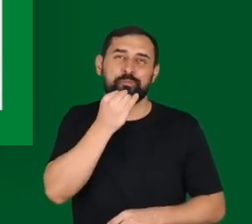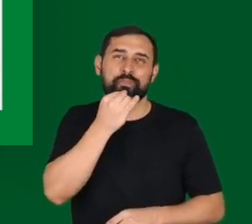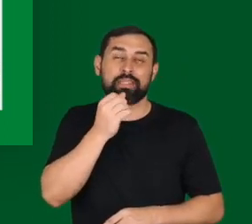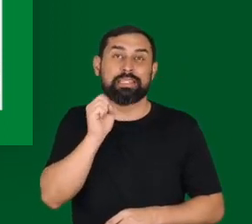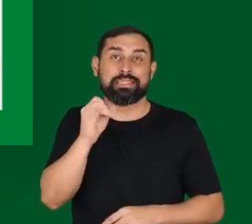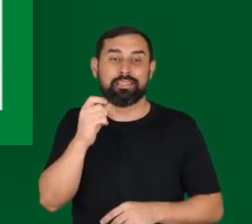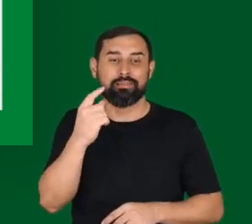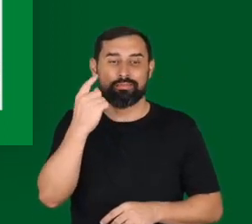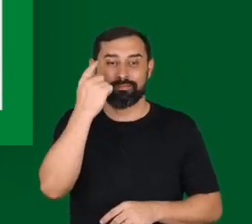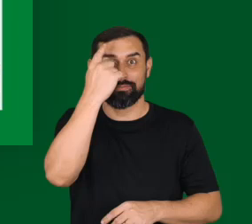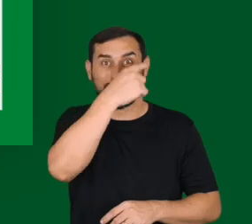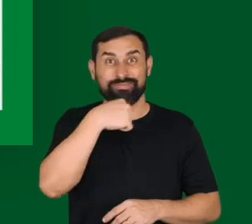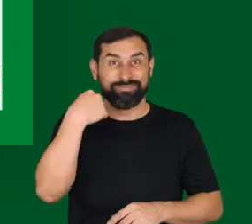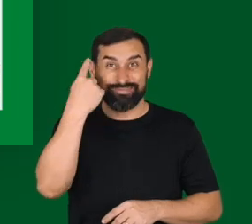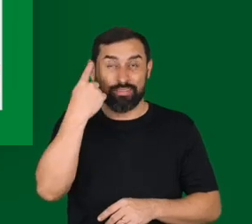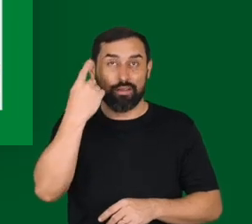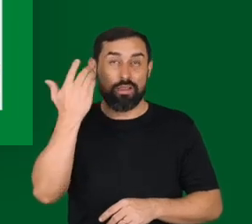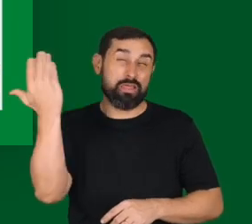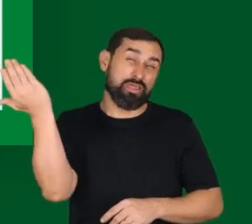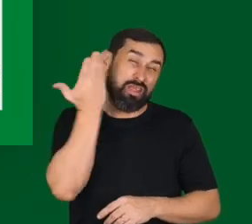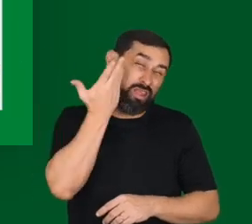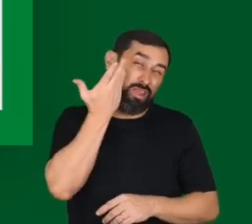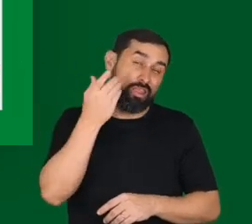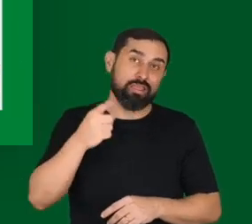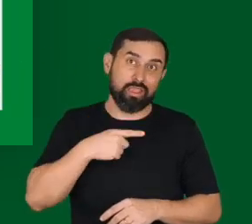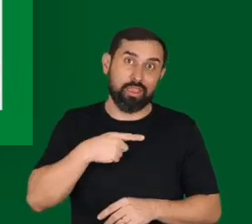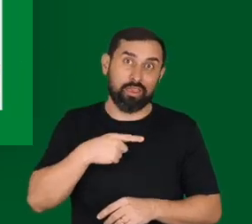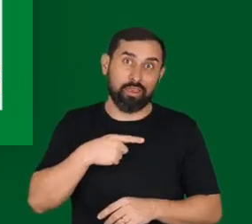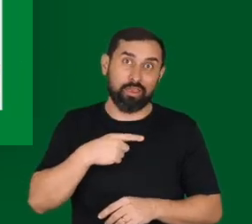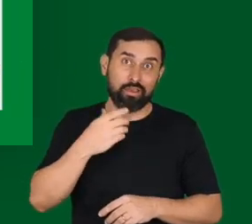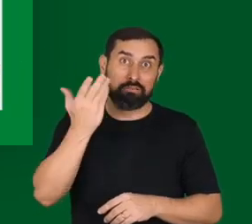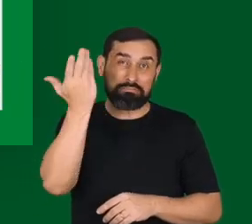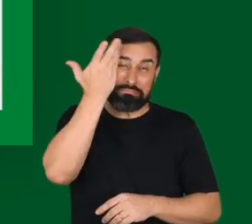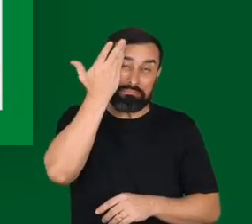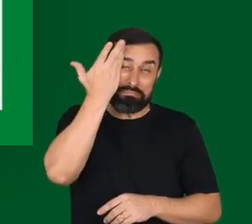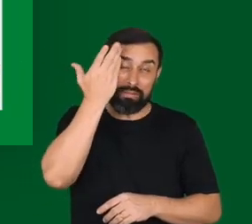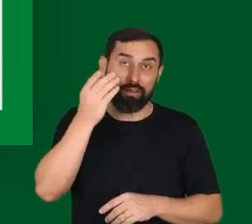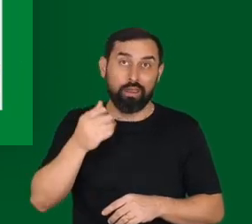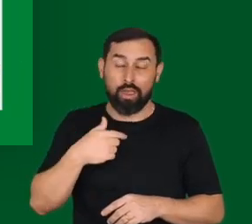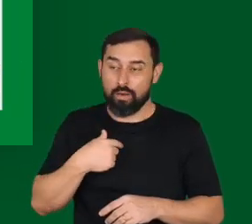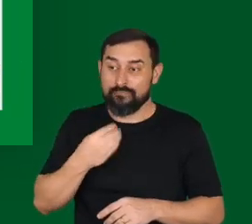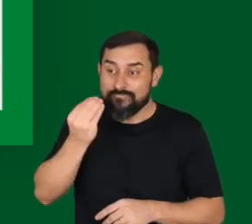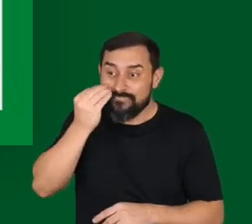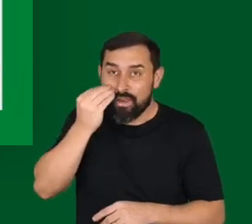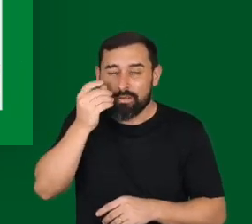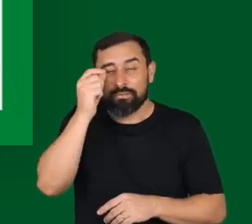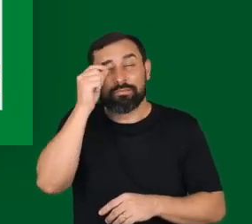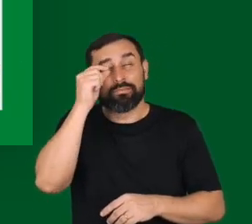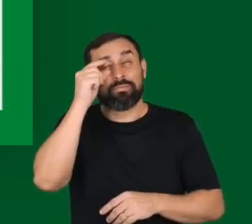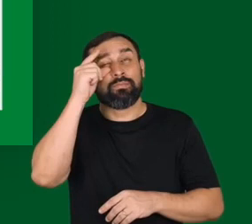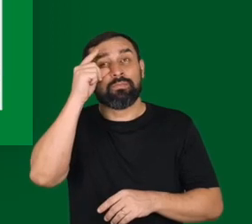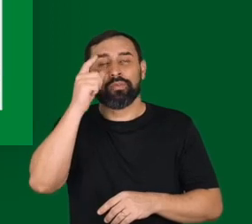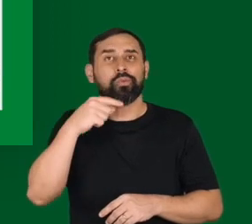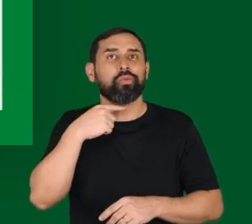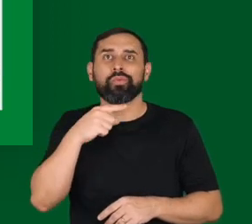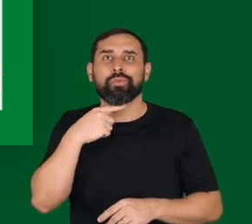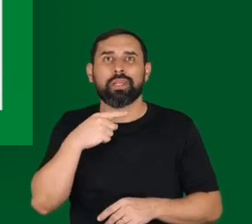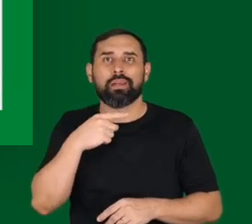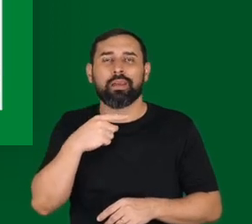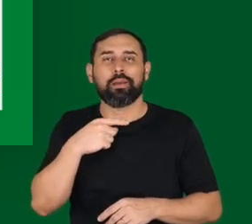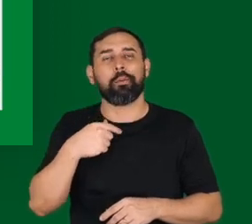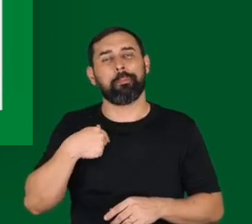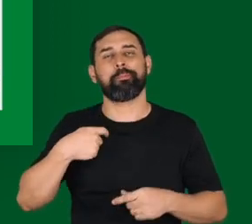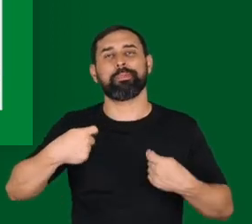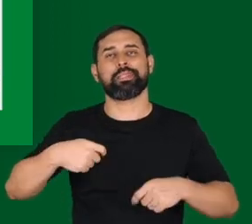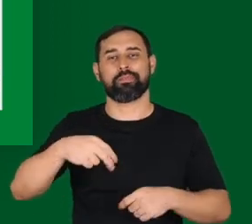um trauma de face aqui, eu não vou conseguir testar essa abertura ocular por conta do trauma. Então, a gente vai colocar NT, não